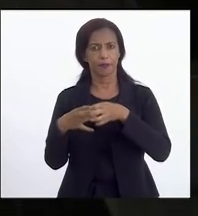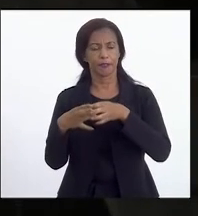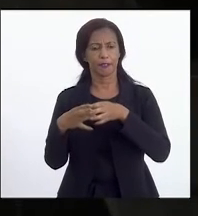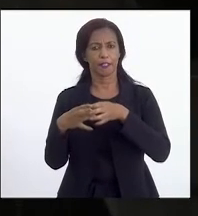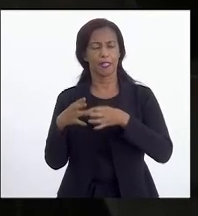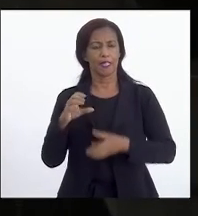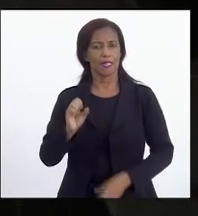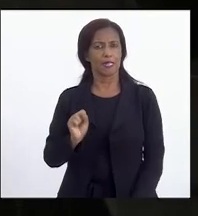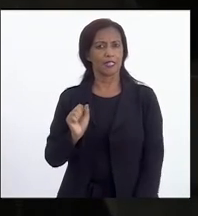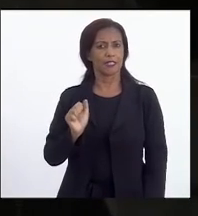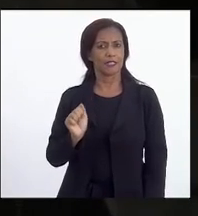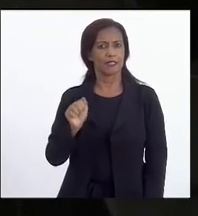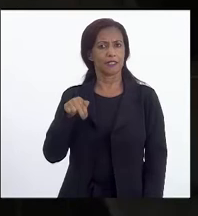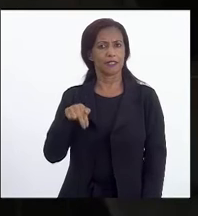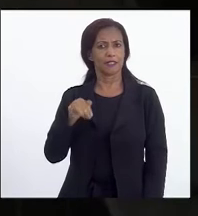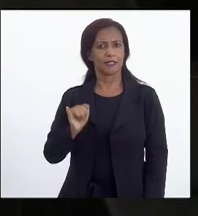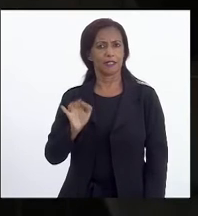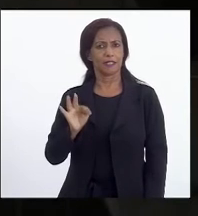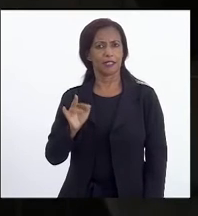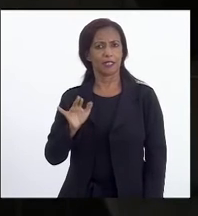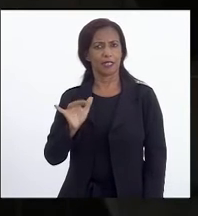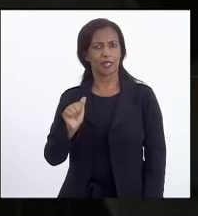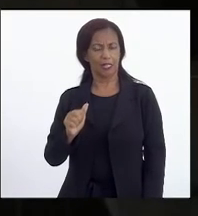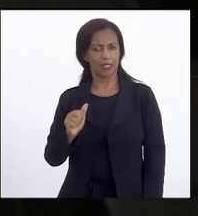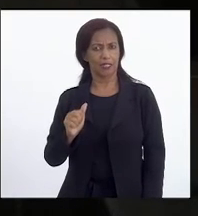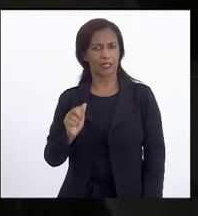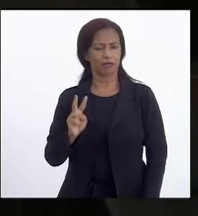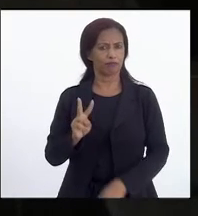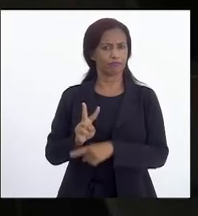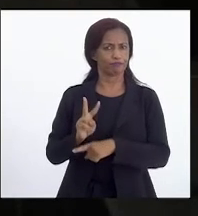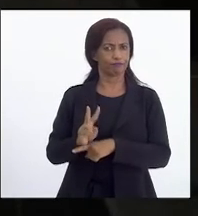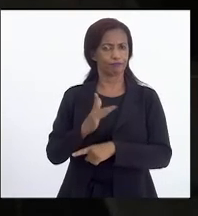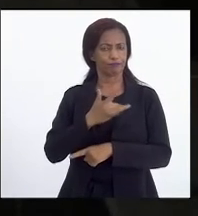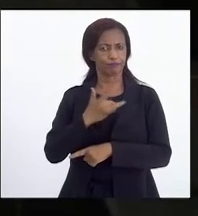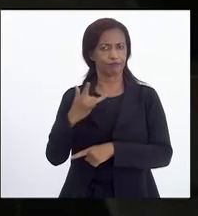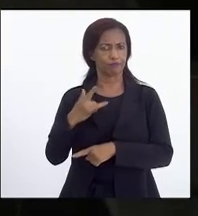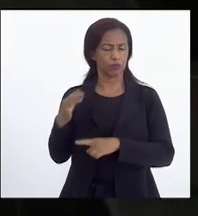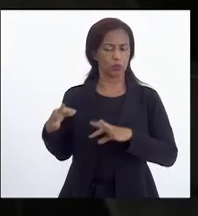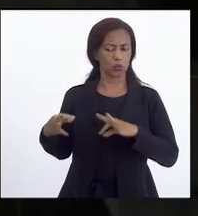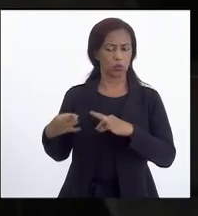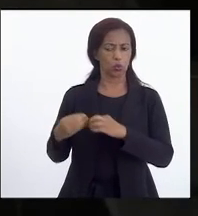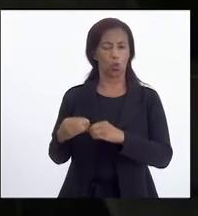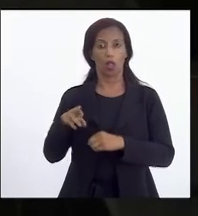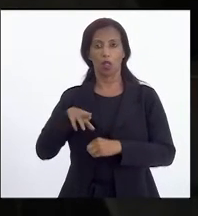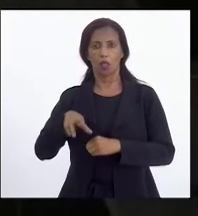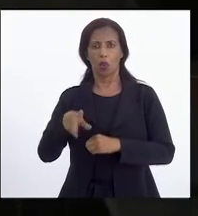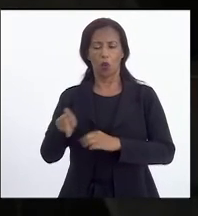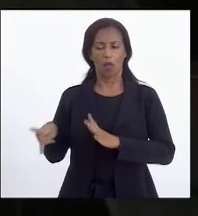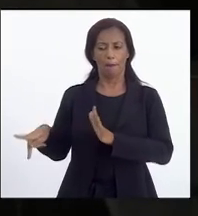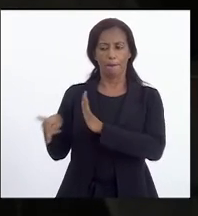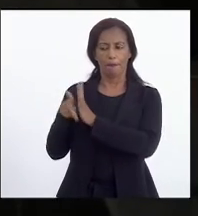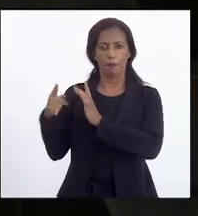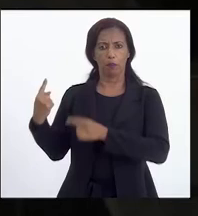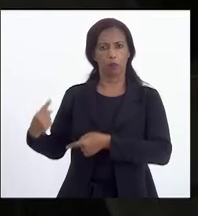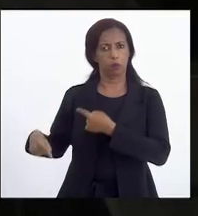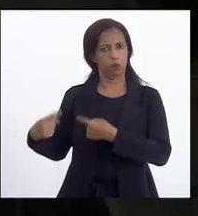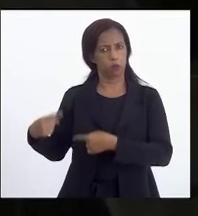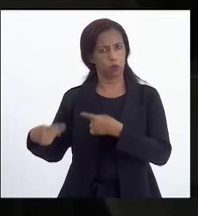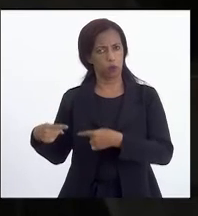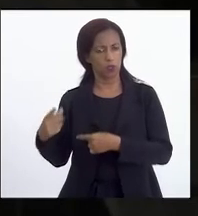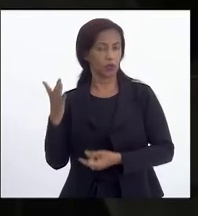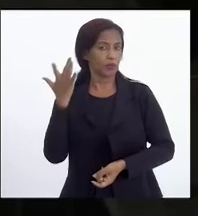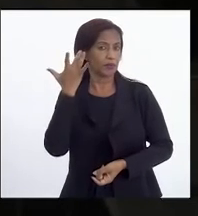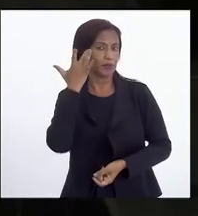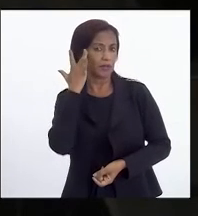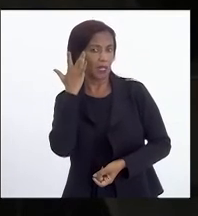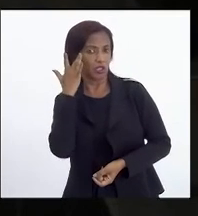sanitária não é somente uma questão política de